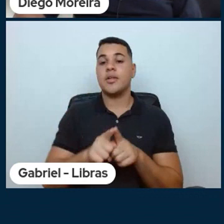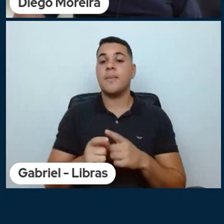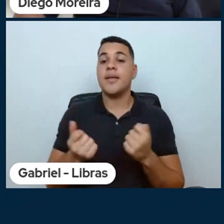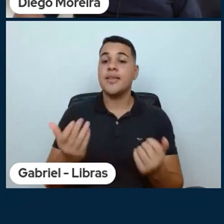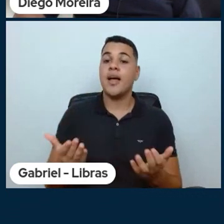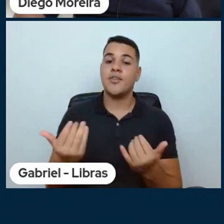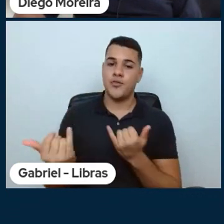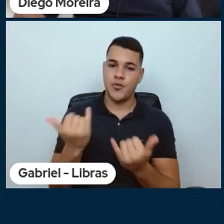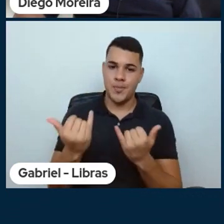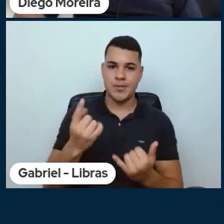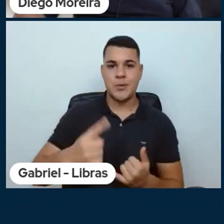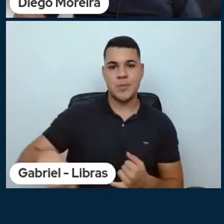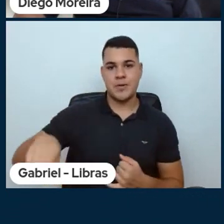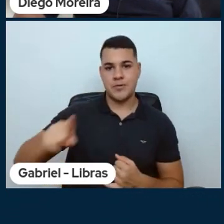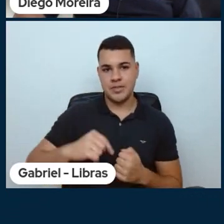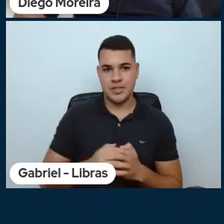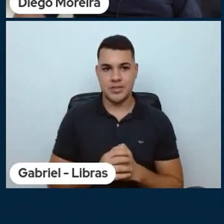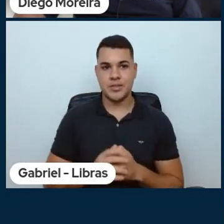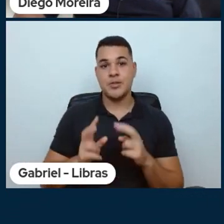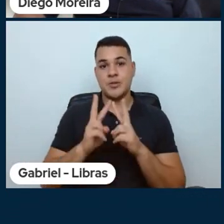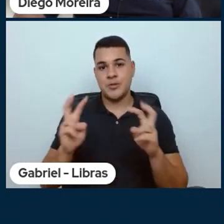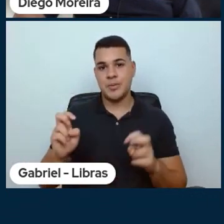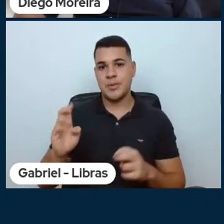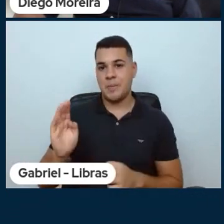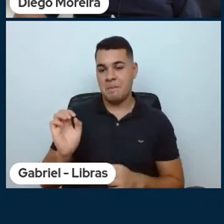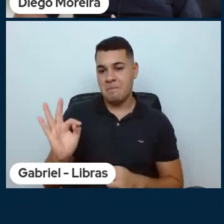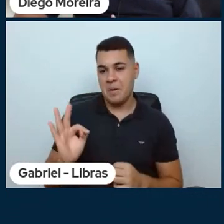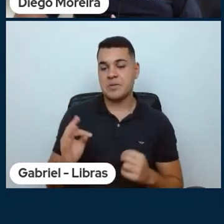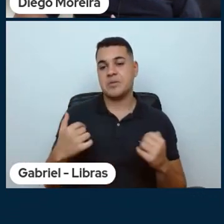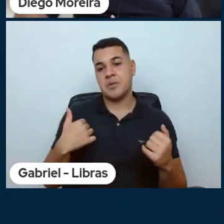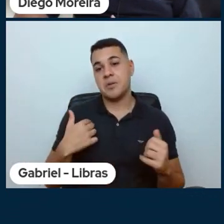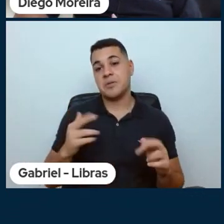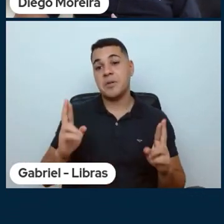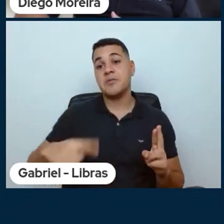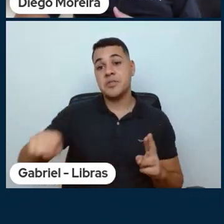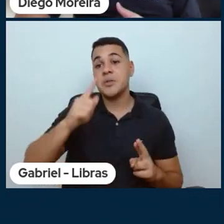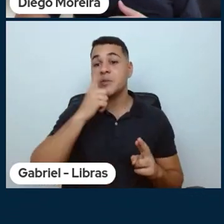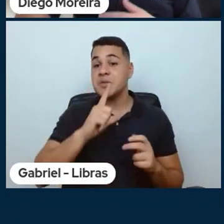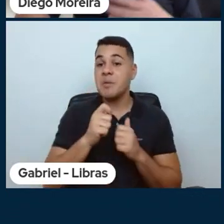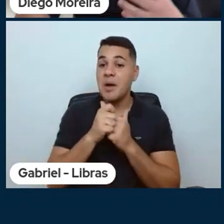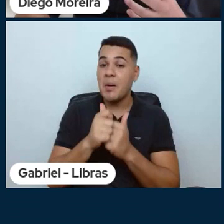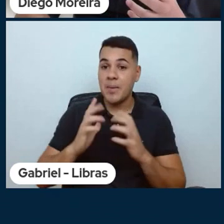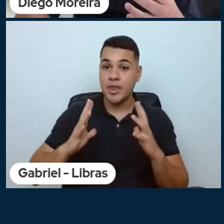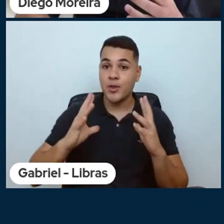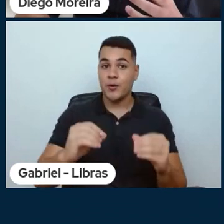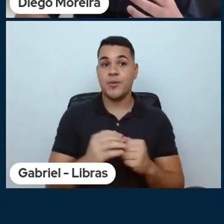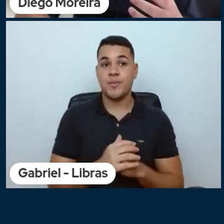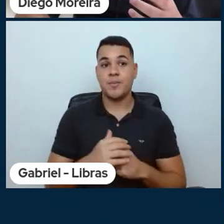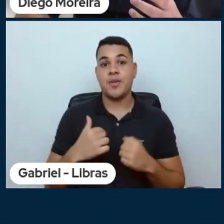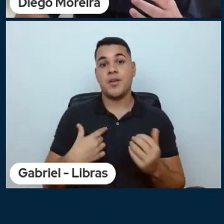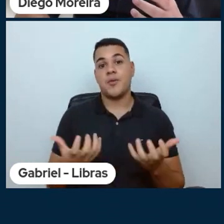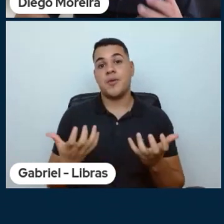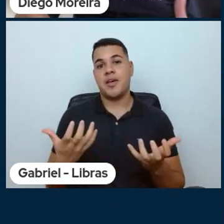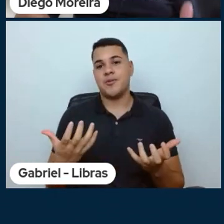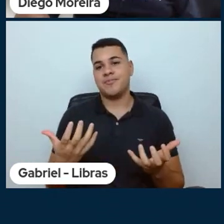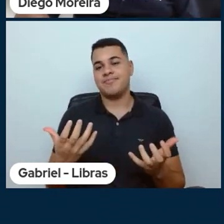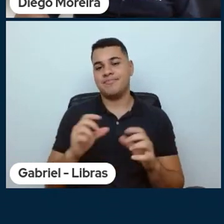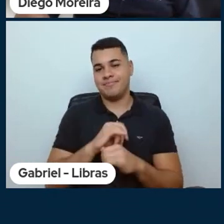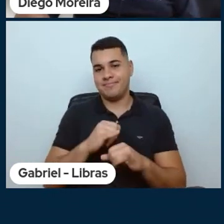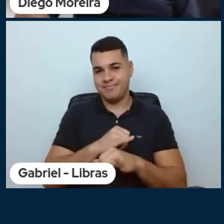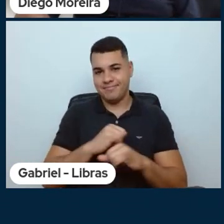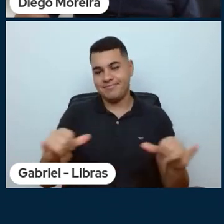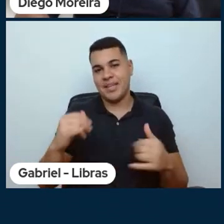para todos vocês aí que conseguiram, acompanhar até aqui, né. Então eu quero deixar um